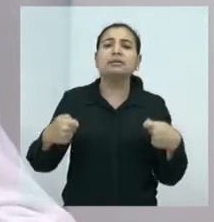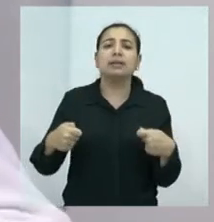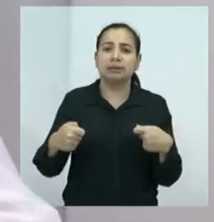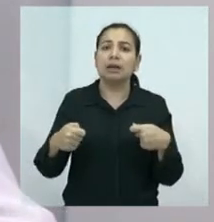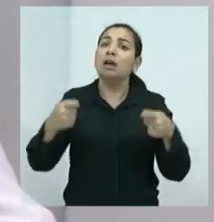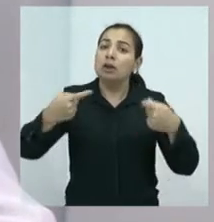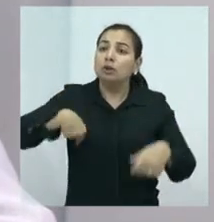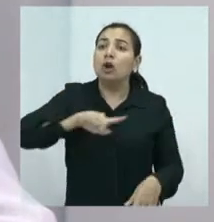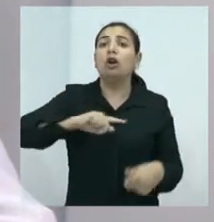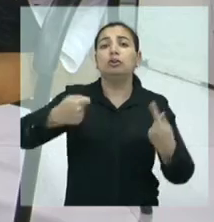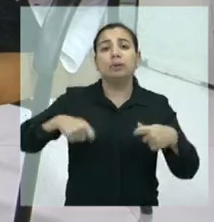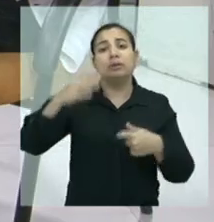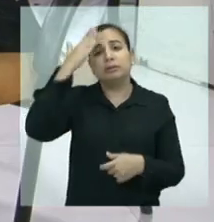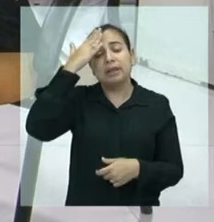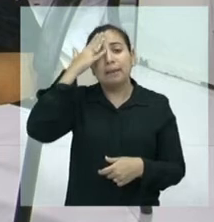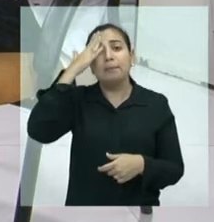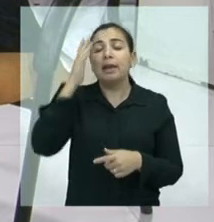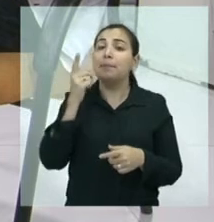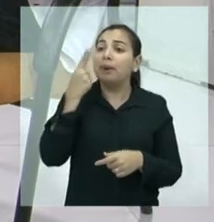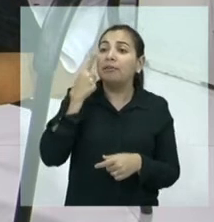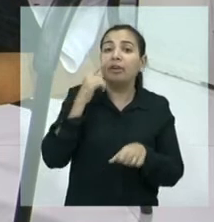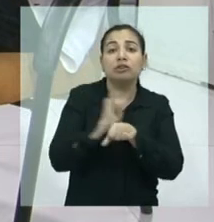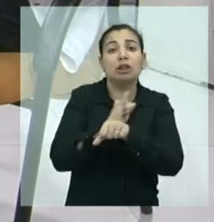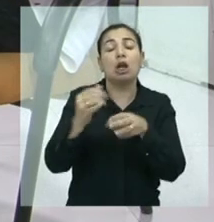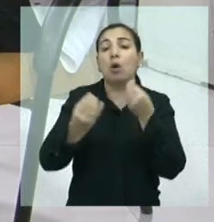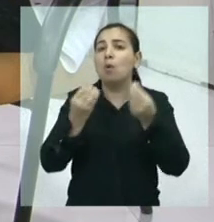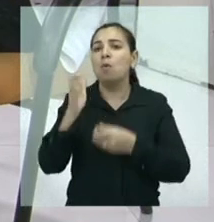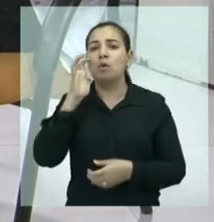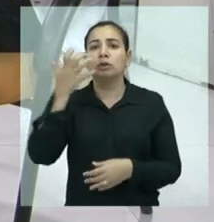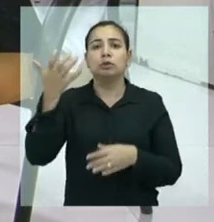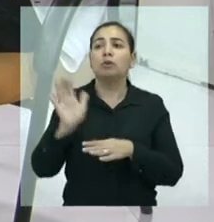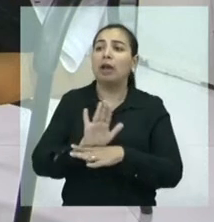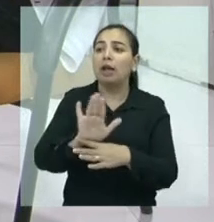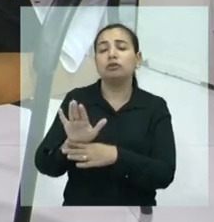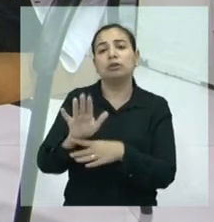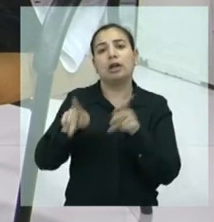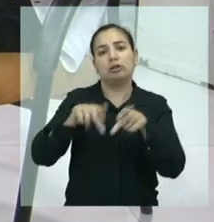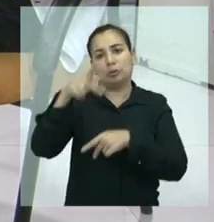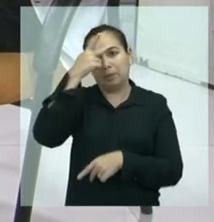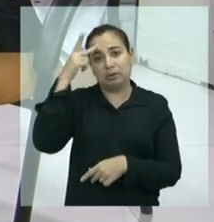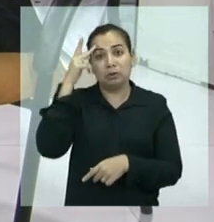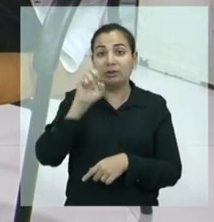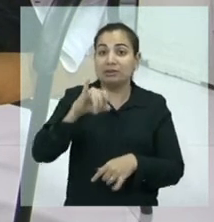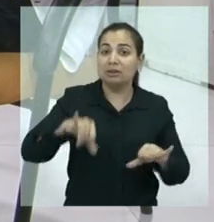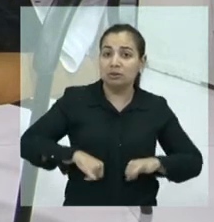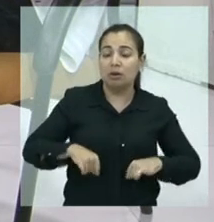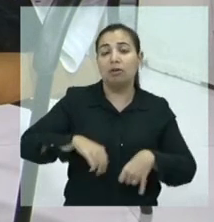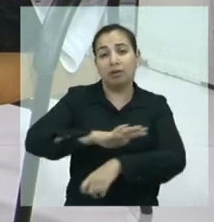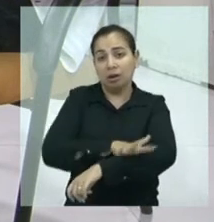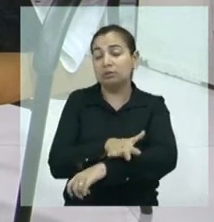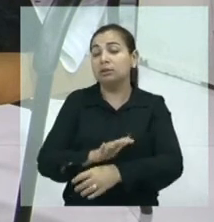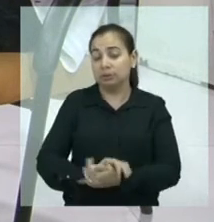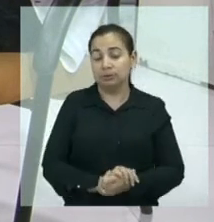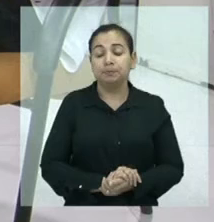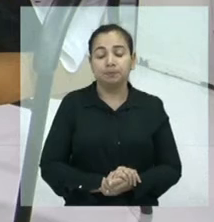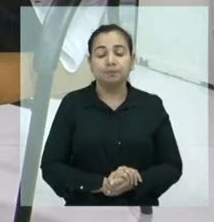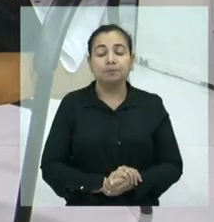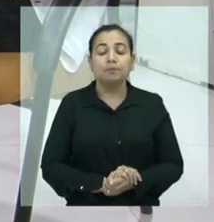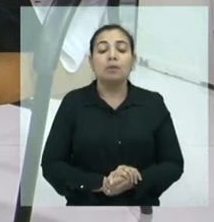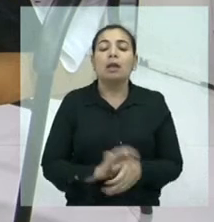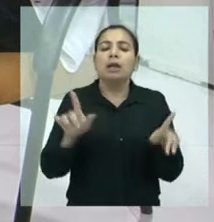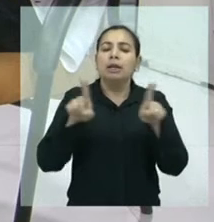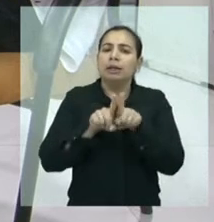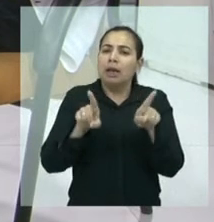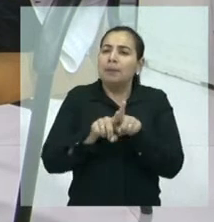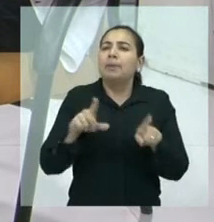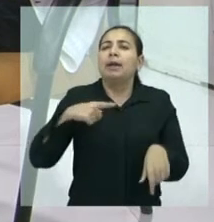a gente. Exatamente. Agora, quando as mídias divulgam um caso de racismo, né, explícito ali, que está